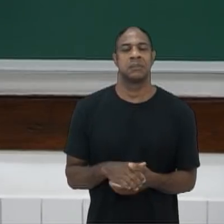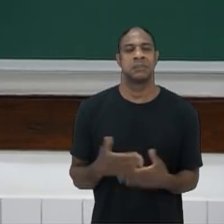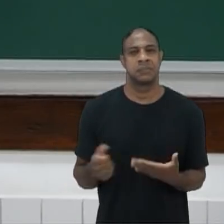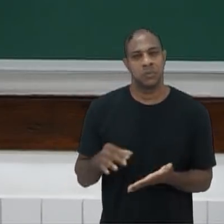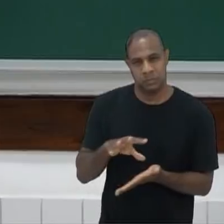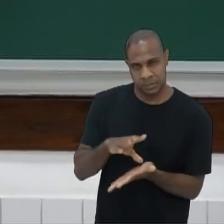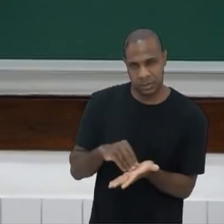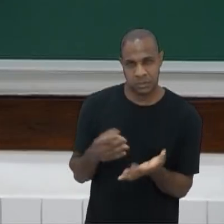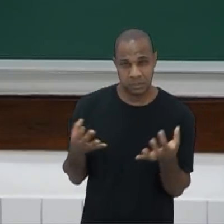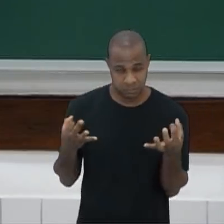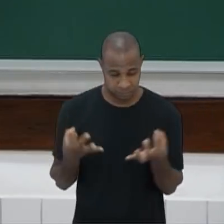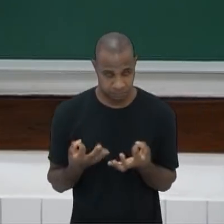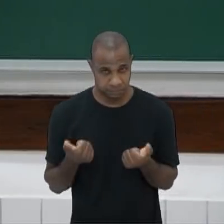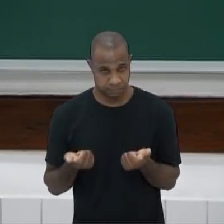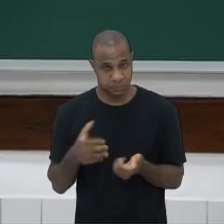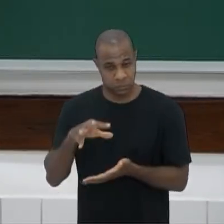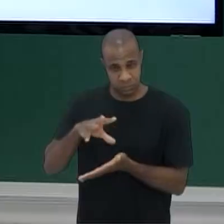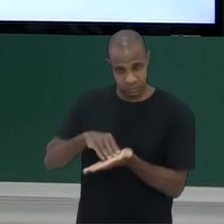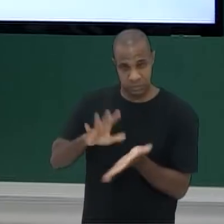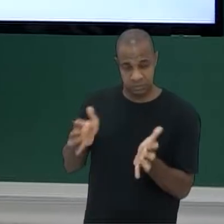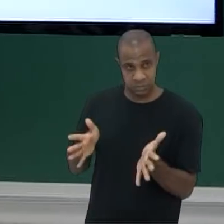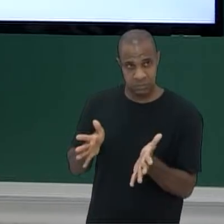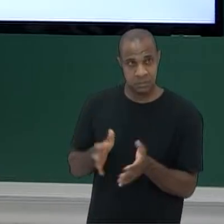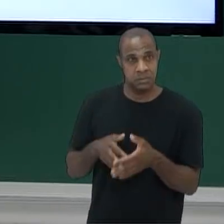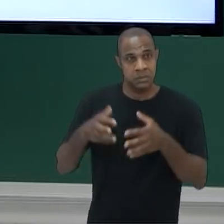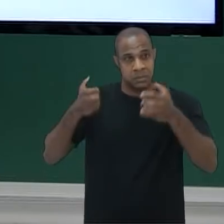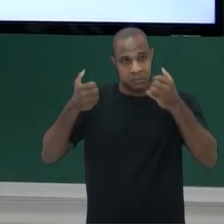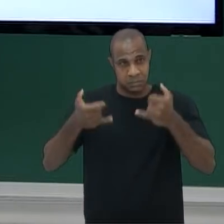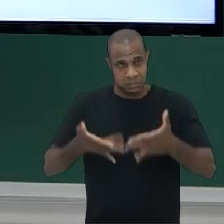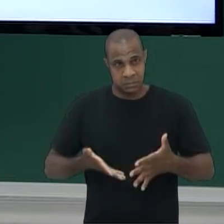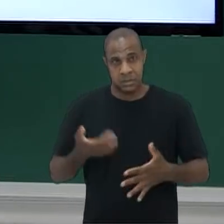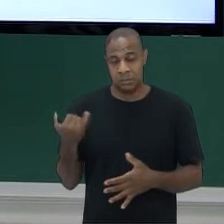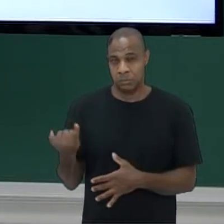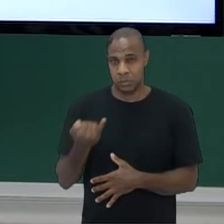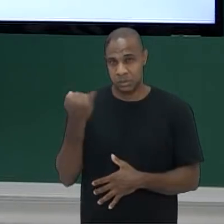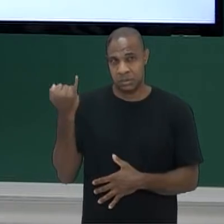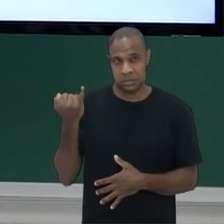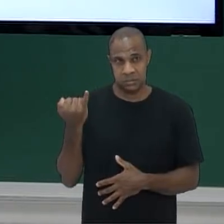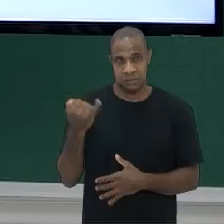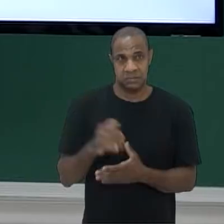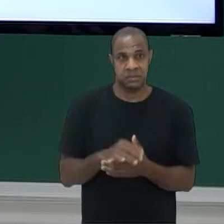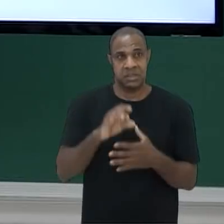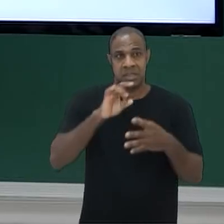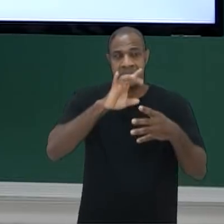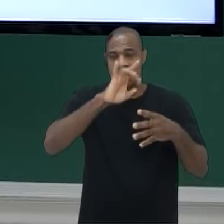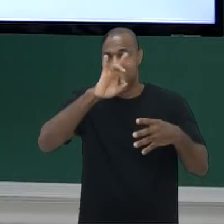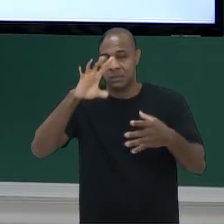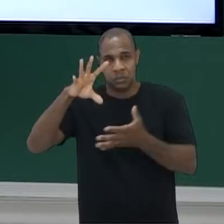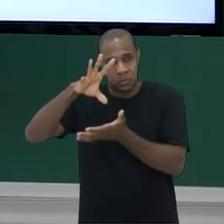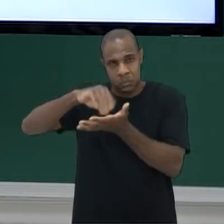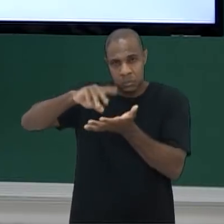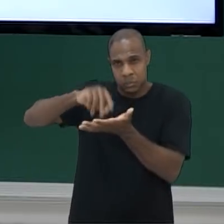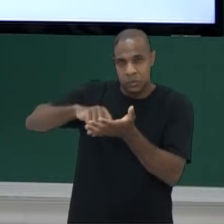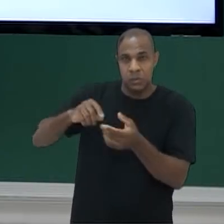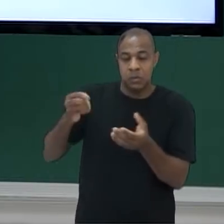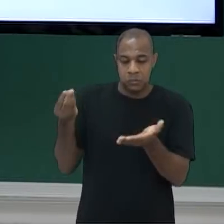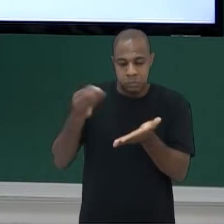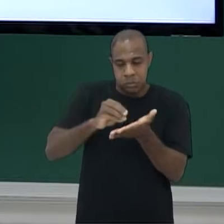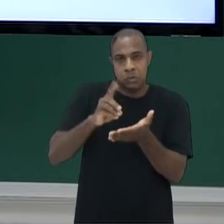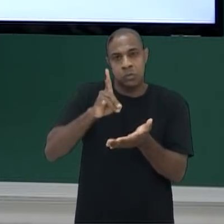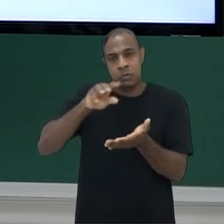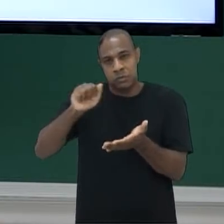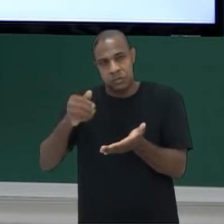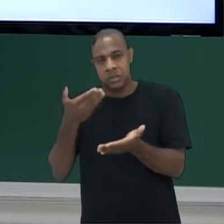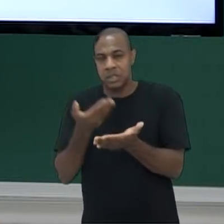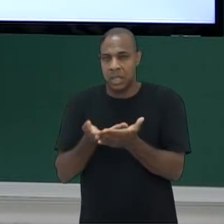Copiaram direitinho esse mapa conceitual? Nós já falamos da importância dele. Então você copiou caprichado, colocou a data da aula de hoje,